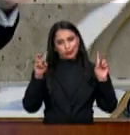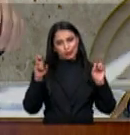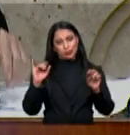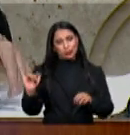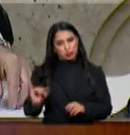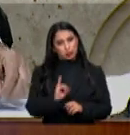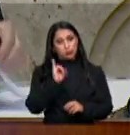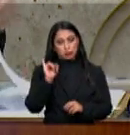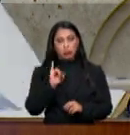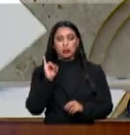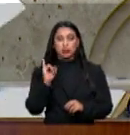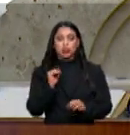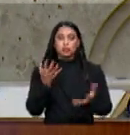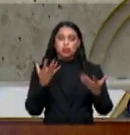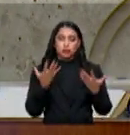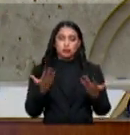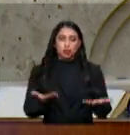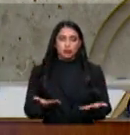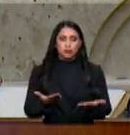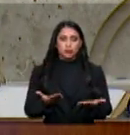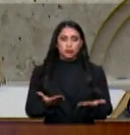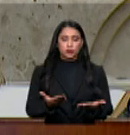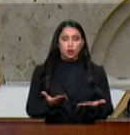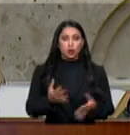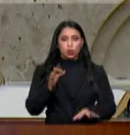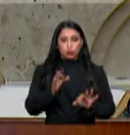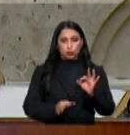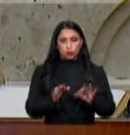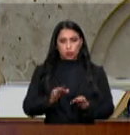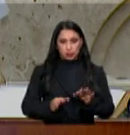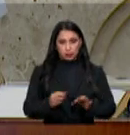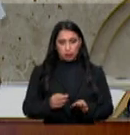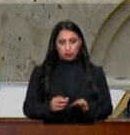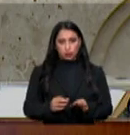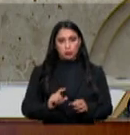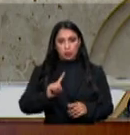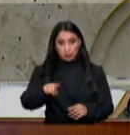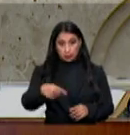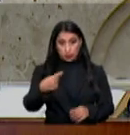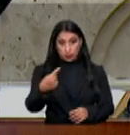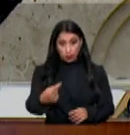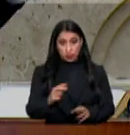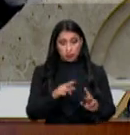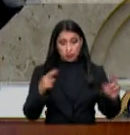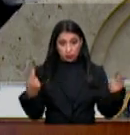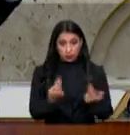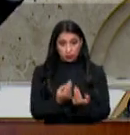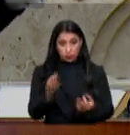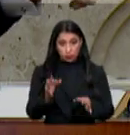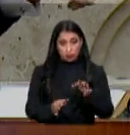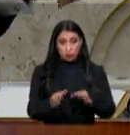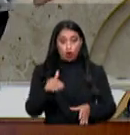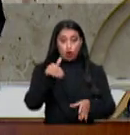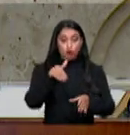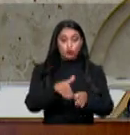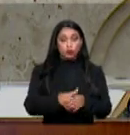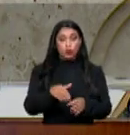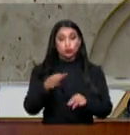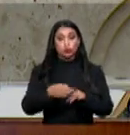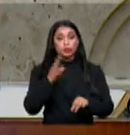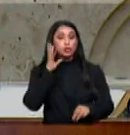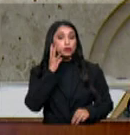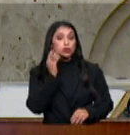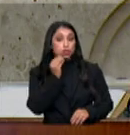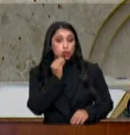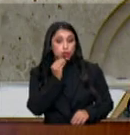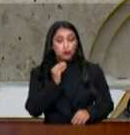quanto essa. Então, eu adio a conclusão do julgamento na próxima sessão, quando então vou colher o voto do ministro Dias Toffoli e